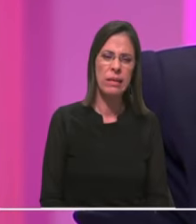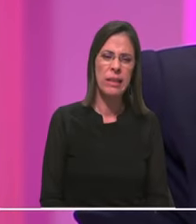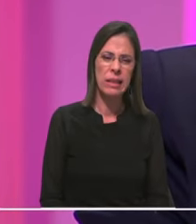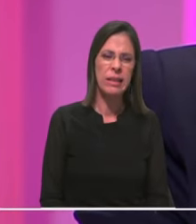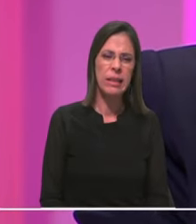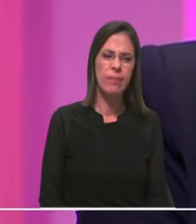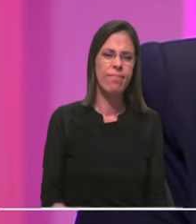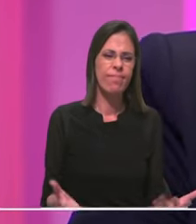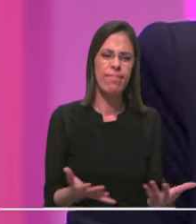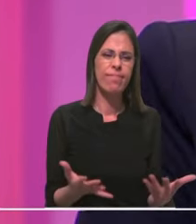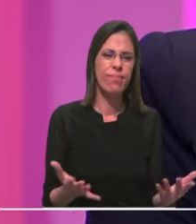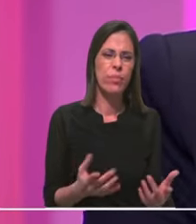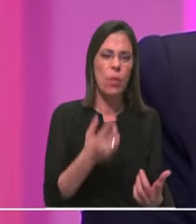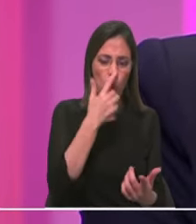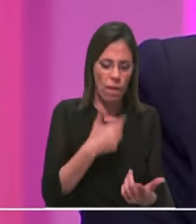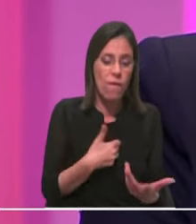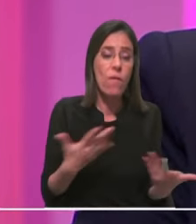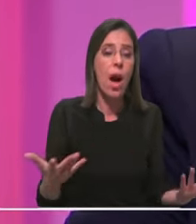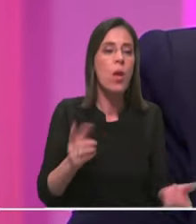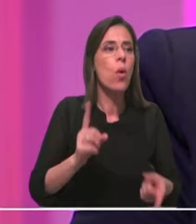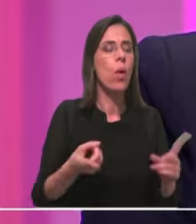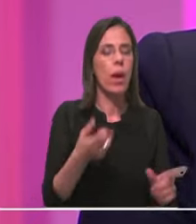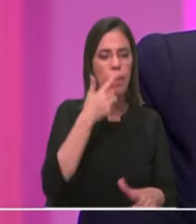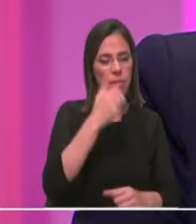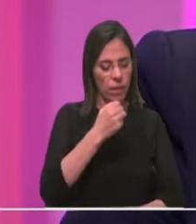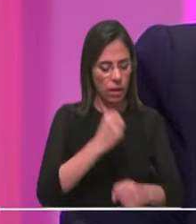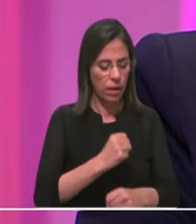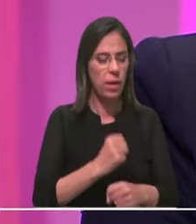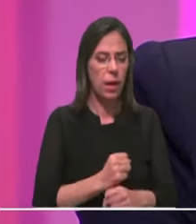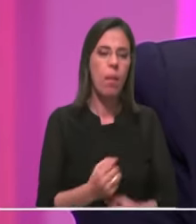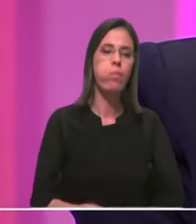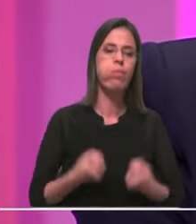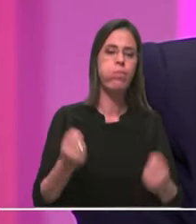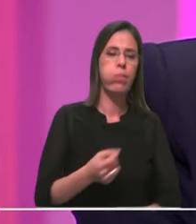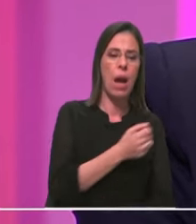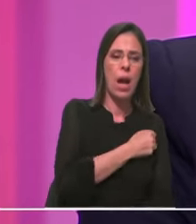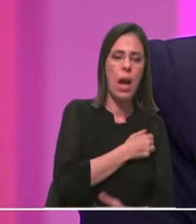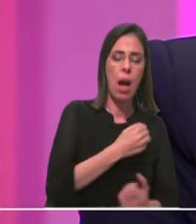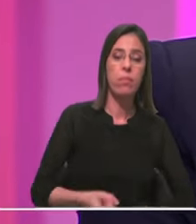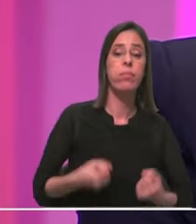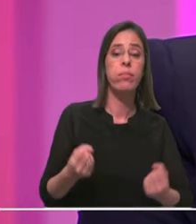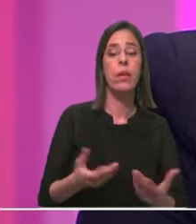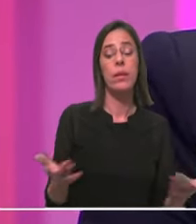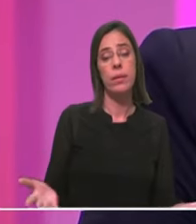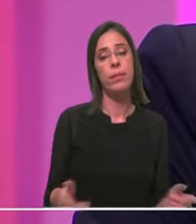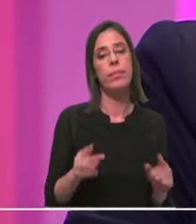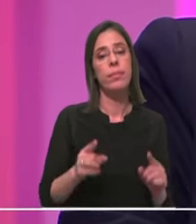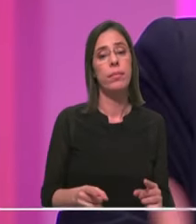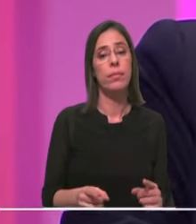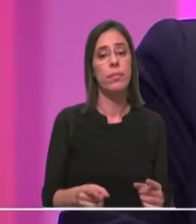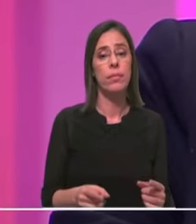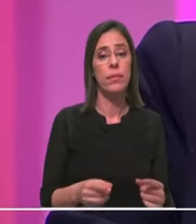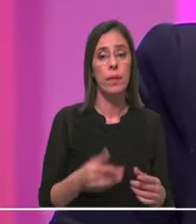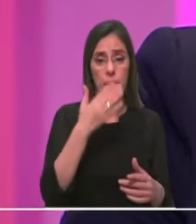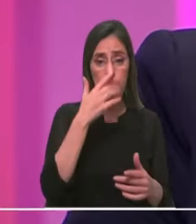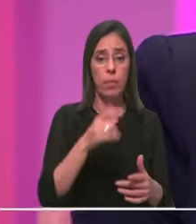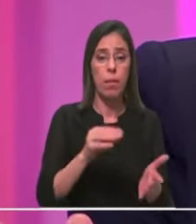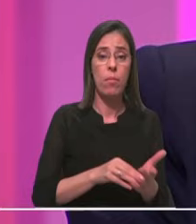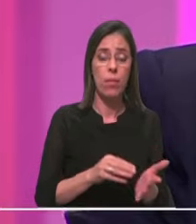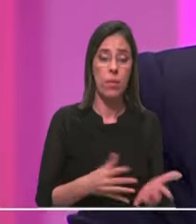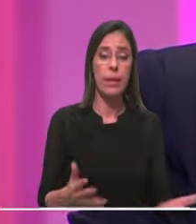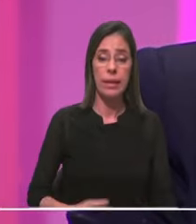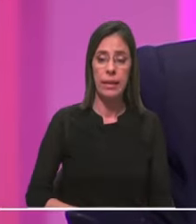o o o que é que falhou aqui porque as pessoas que trabalham não consigam ter uma casa e isso está a tirar gente para para